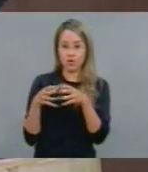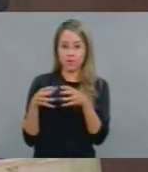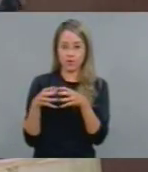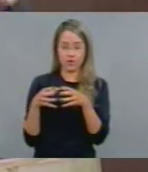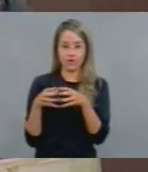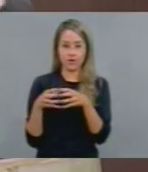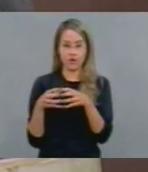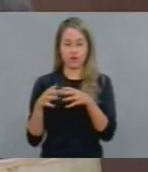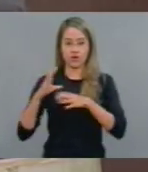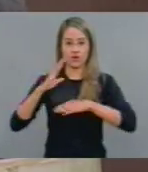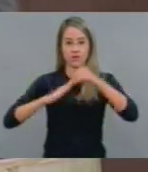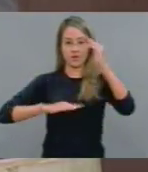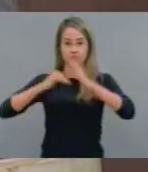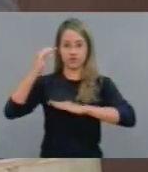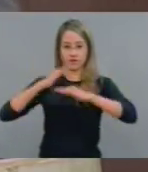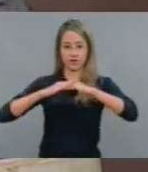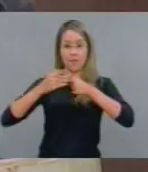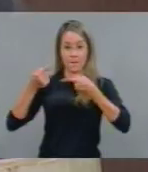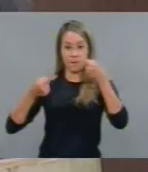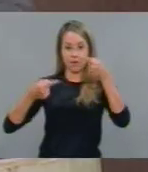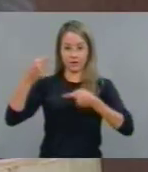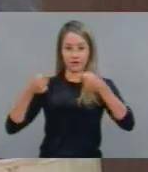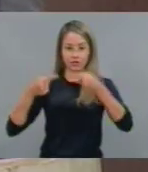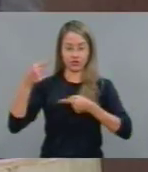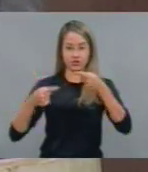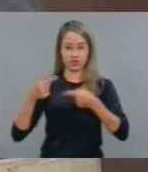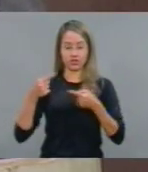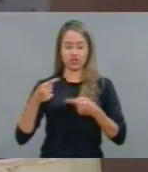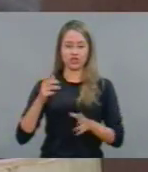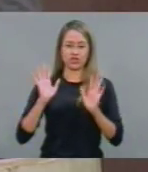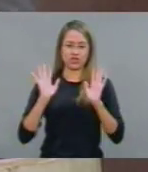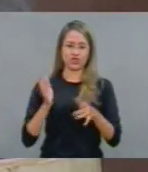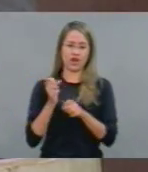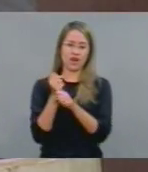de profissionais da política que há décadas,